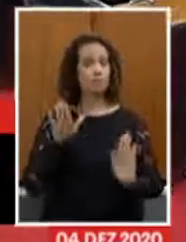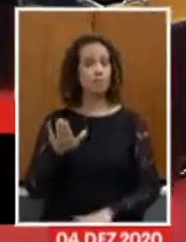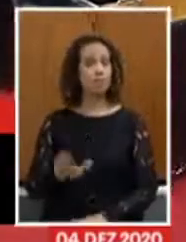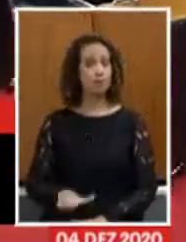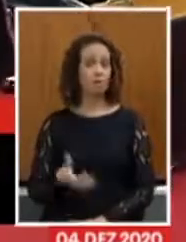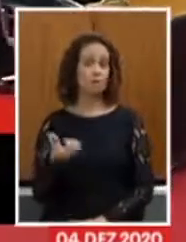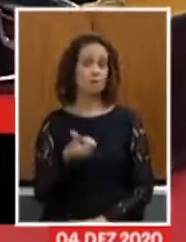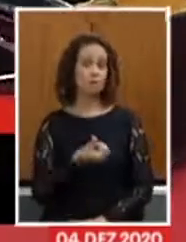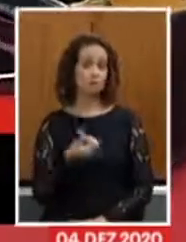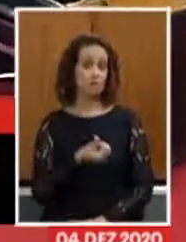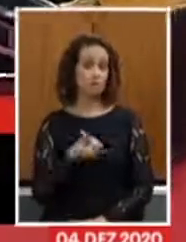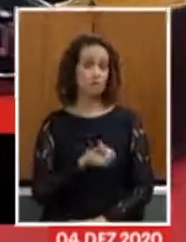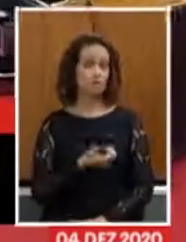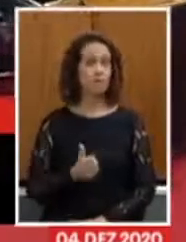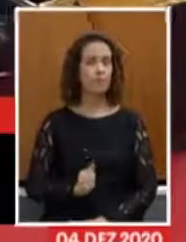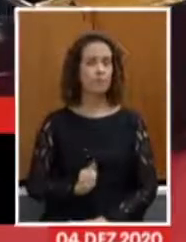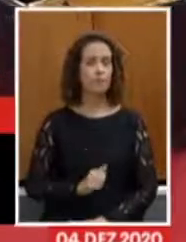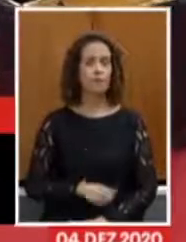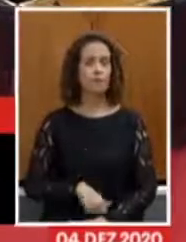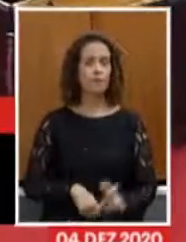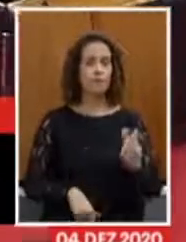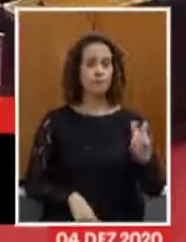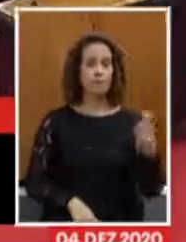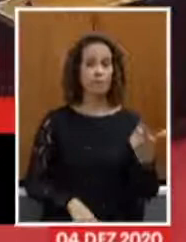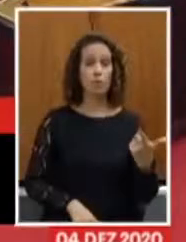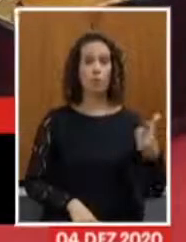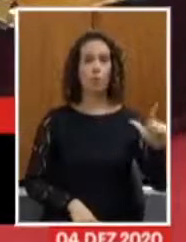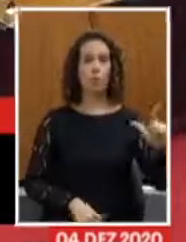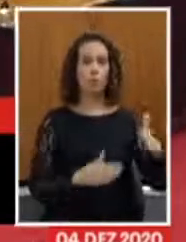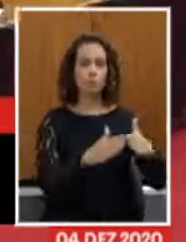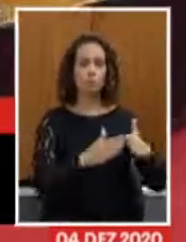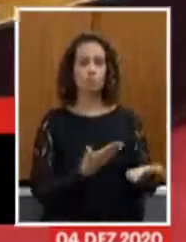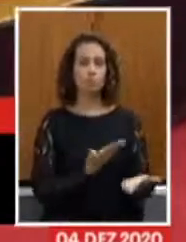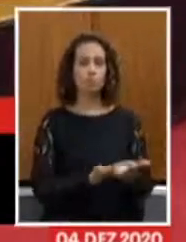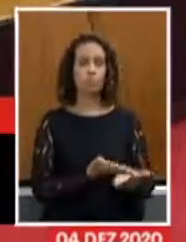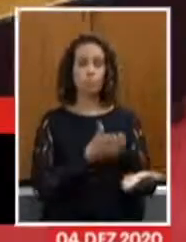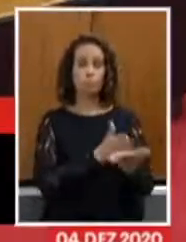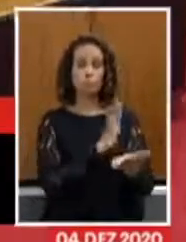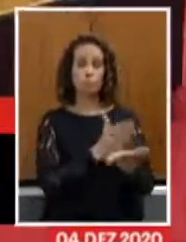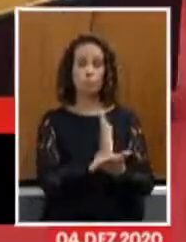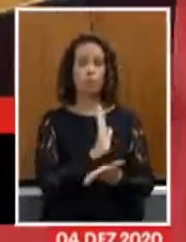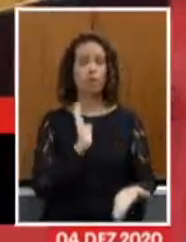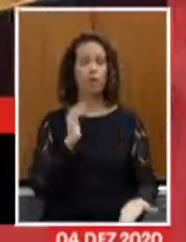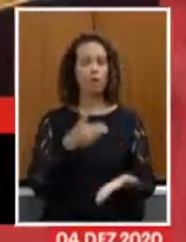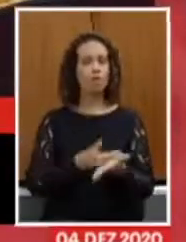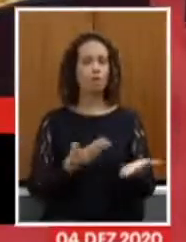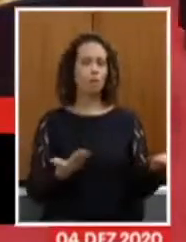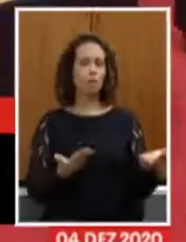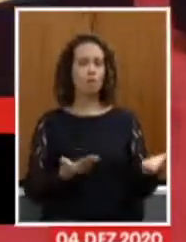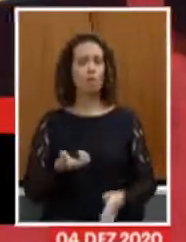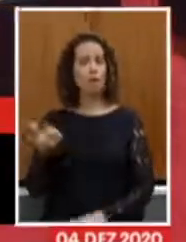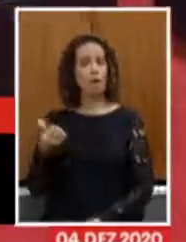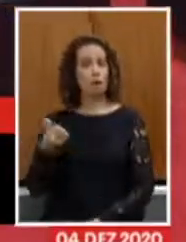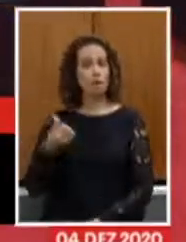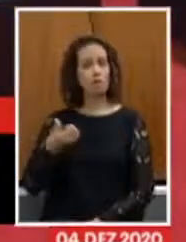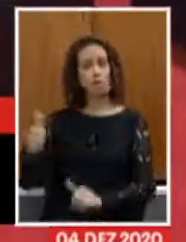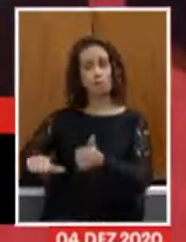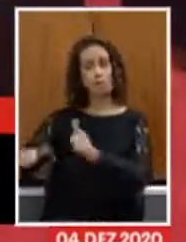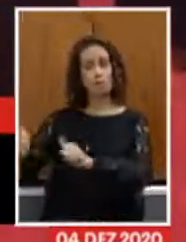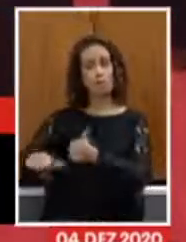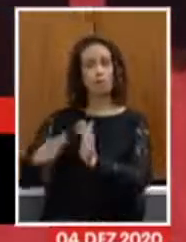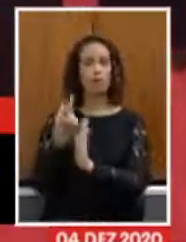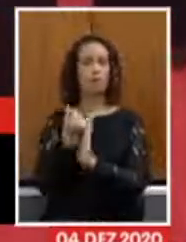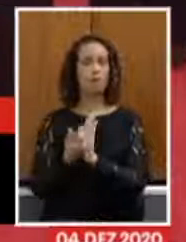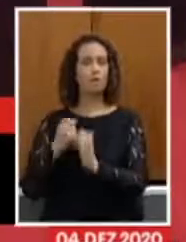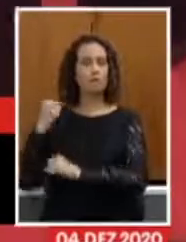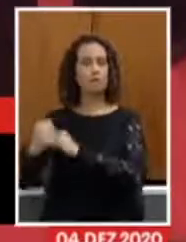desta sexta-feira. Cinco outras proposições já foram aprovadas até agora e a sexta está sendo avaliada, o orçamento do Estado